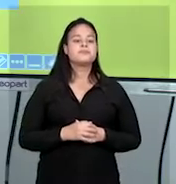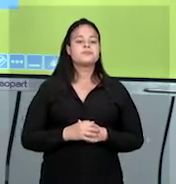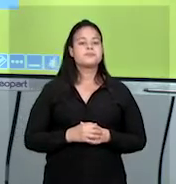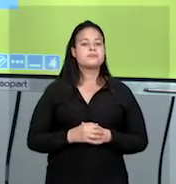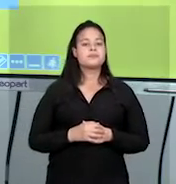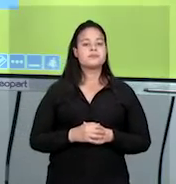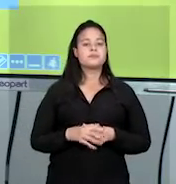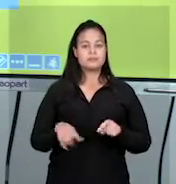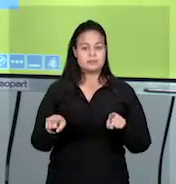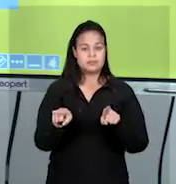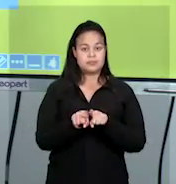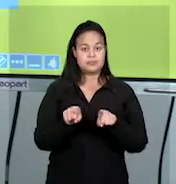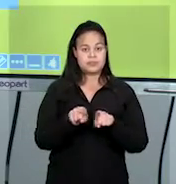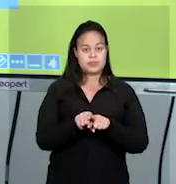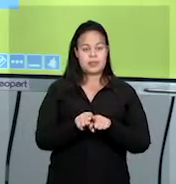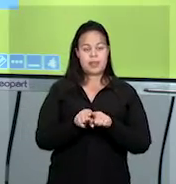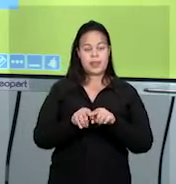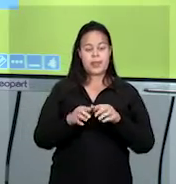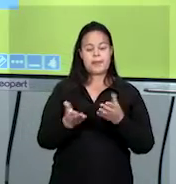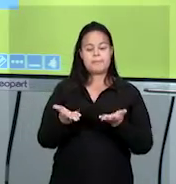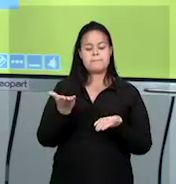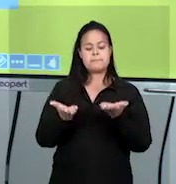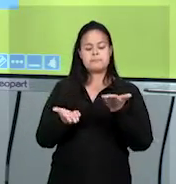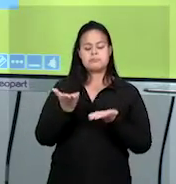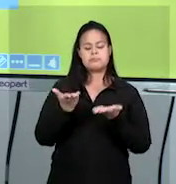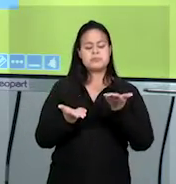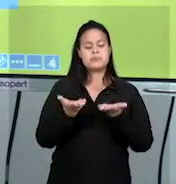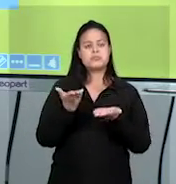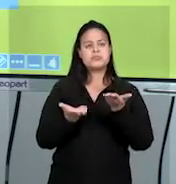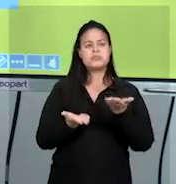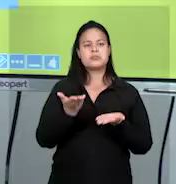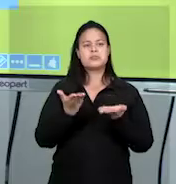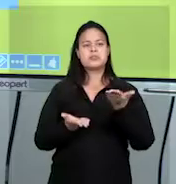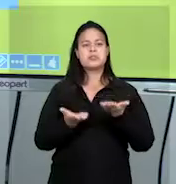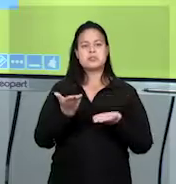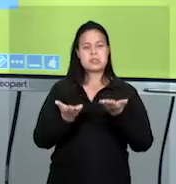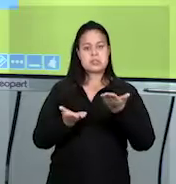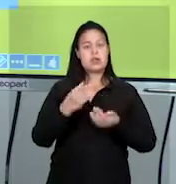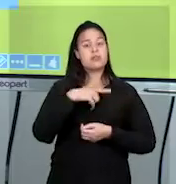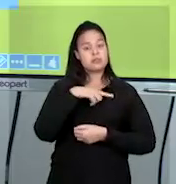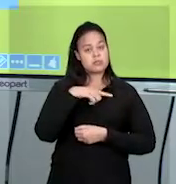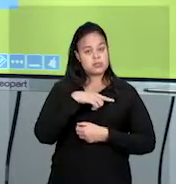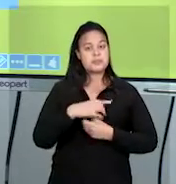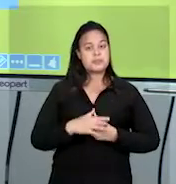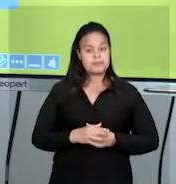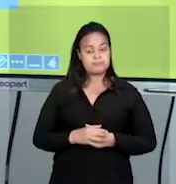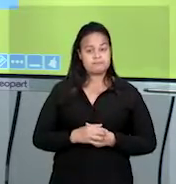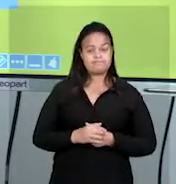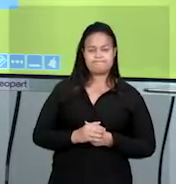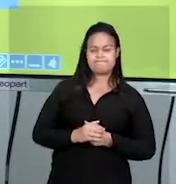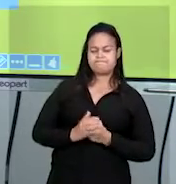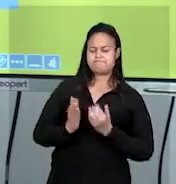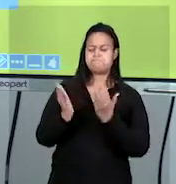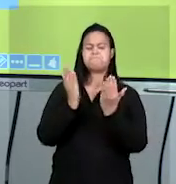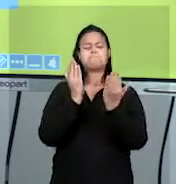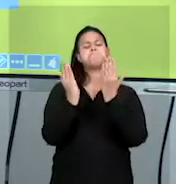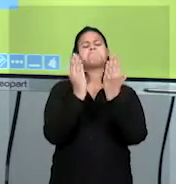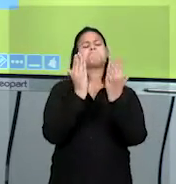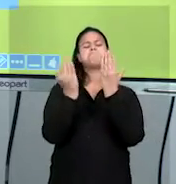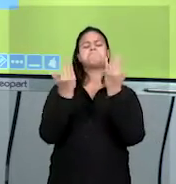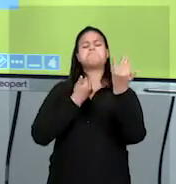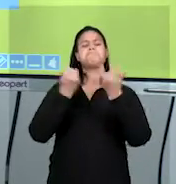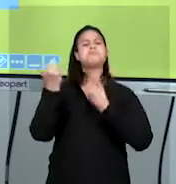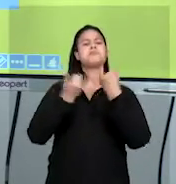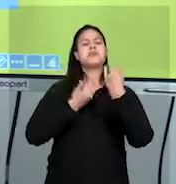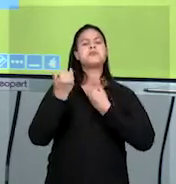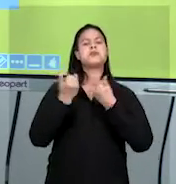também há mapas que são de símbolos proporcionais. O que seriam os mapas de símbolos proporcionais? Nesses mapas, eu vou comparar a informação